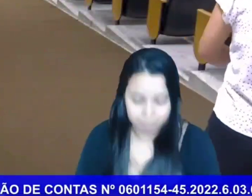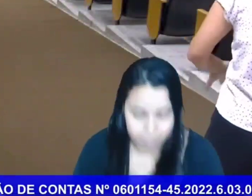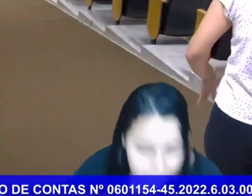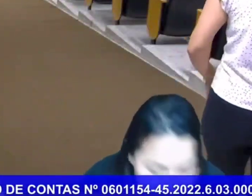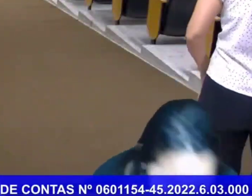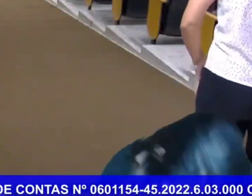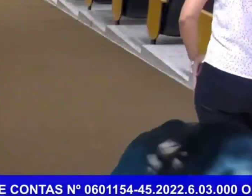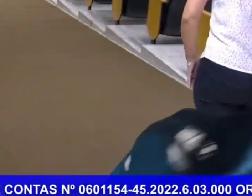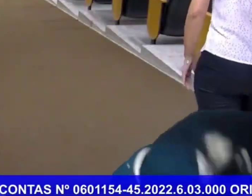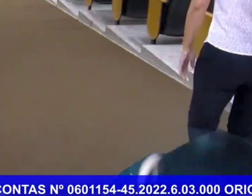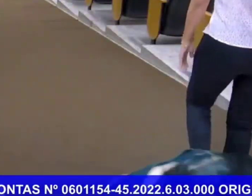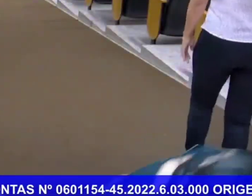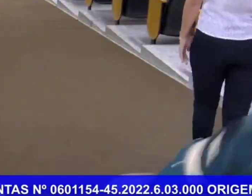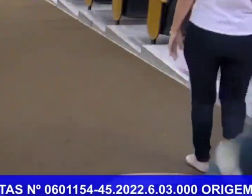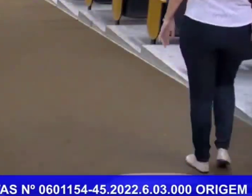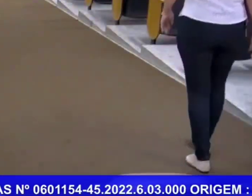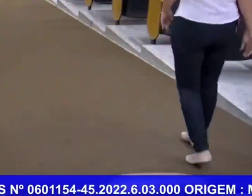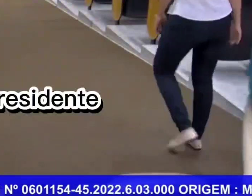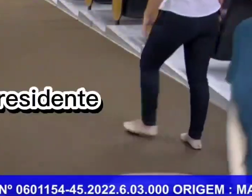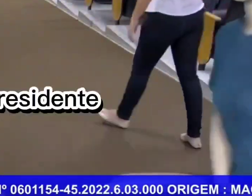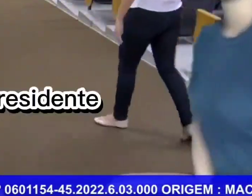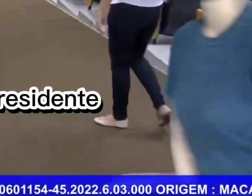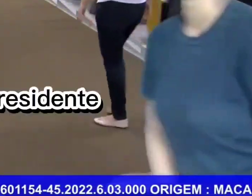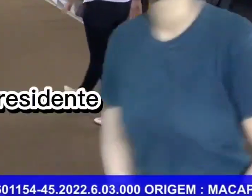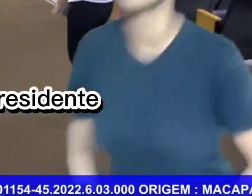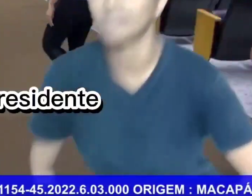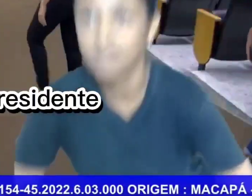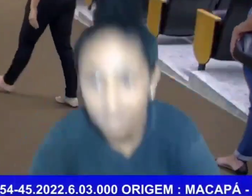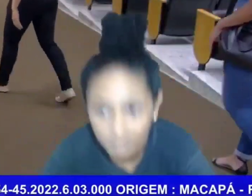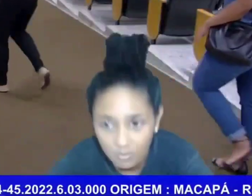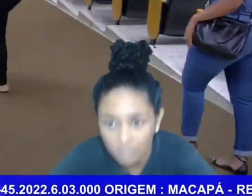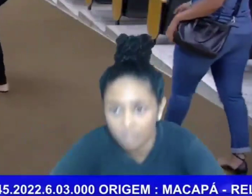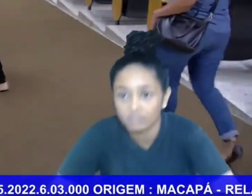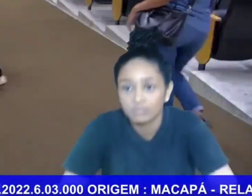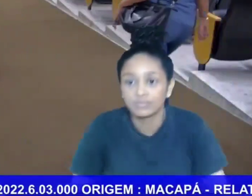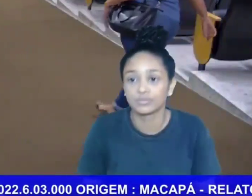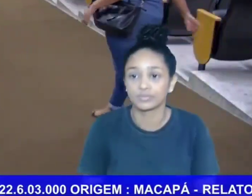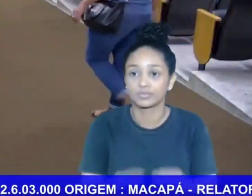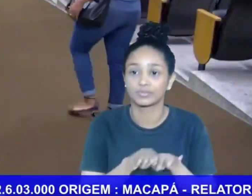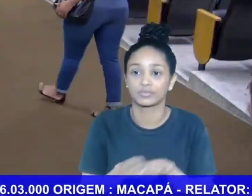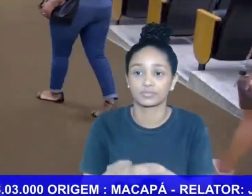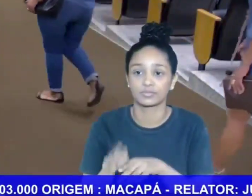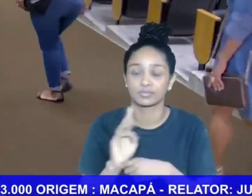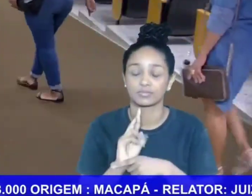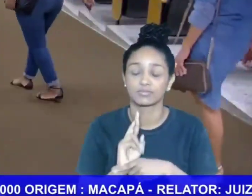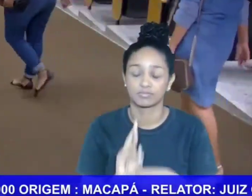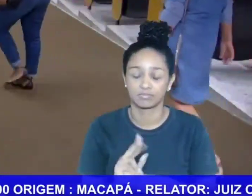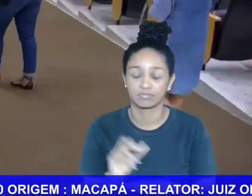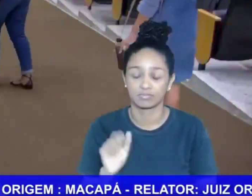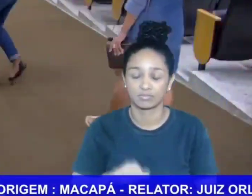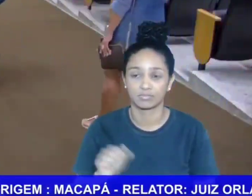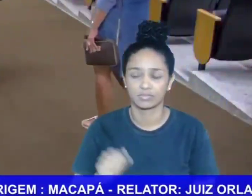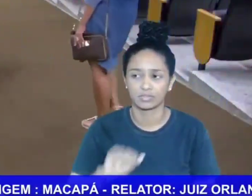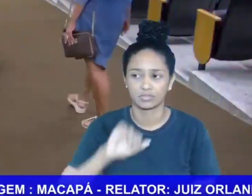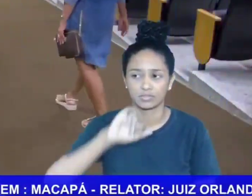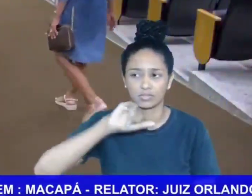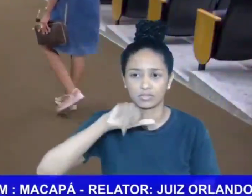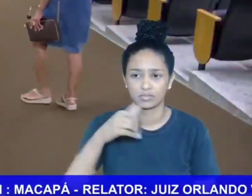Alencar. ampla do plenário. Eu acompanho o relator, João Blas. presidente. Com o relator. Mário Júnior.